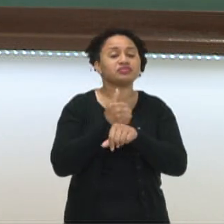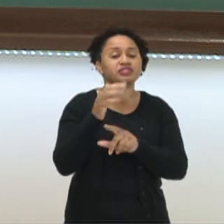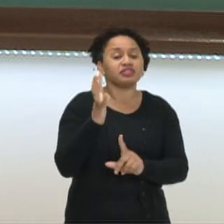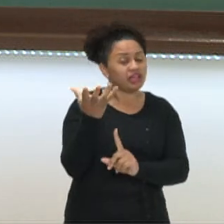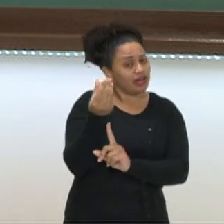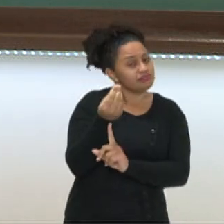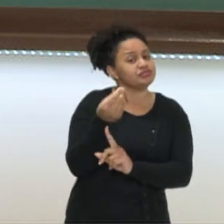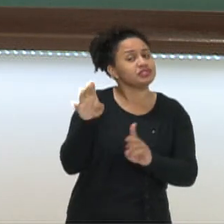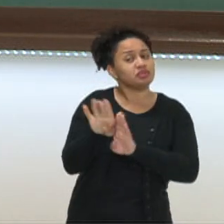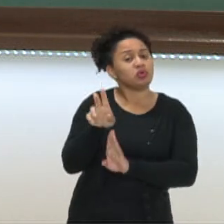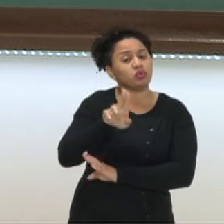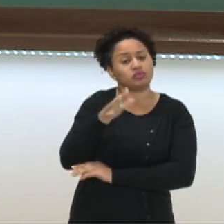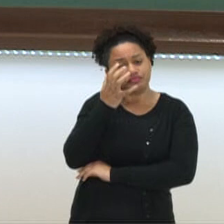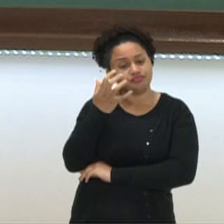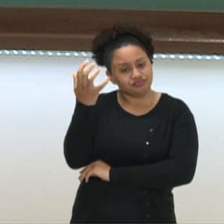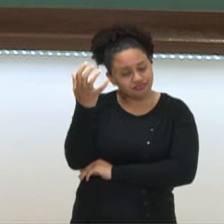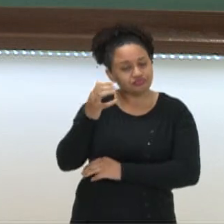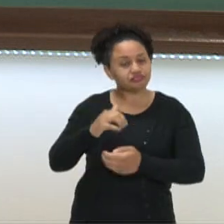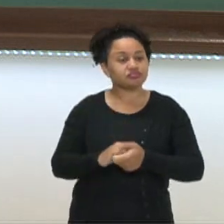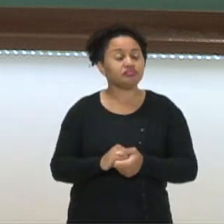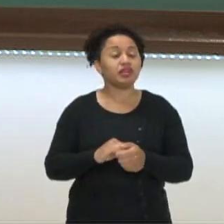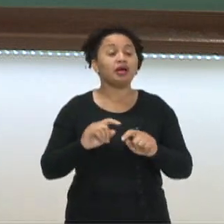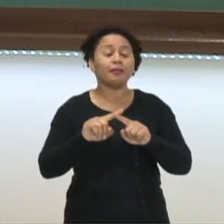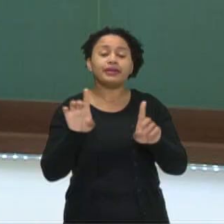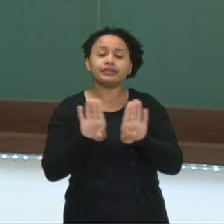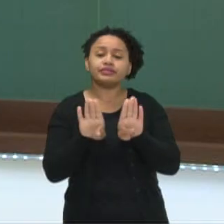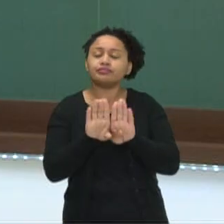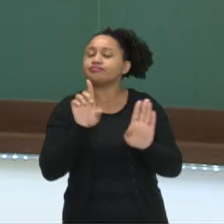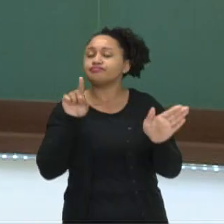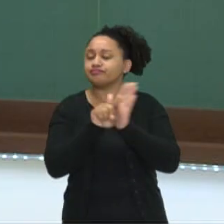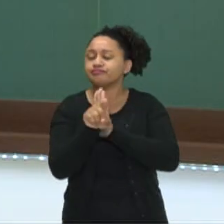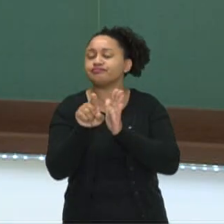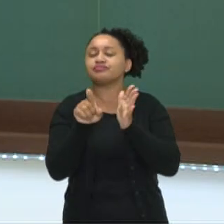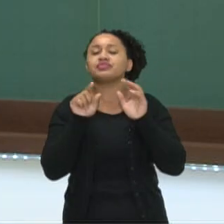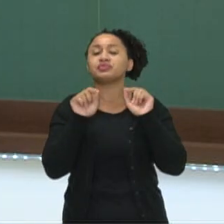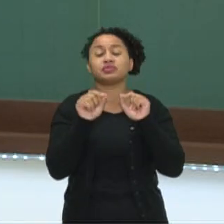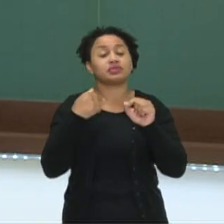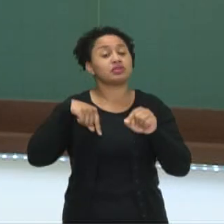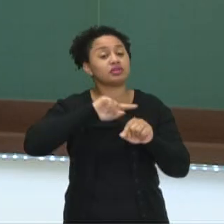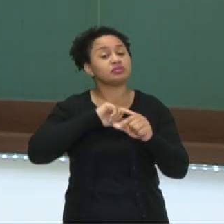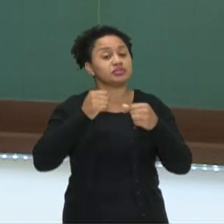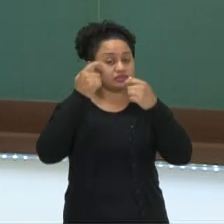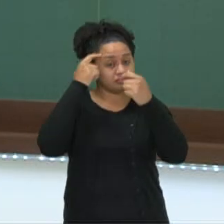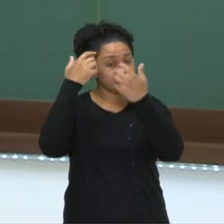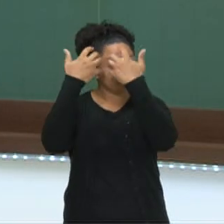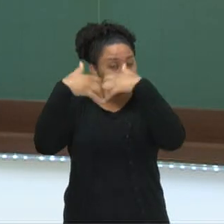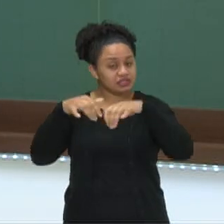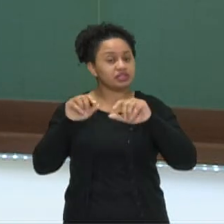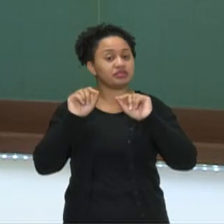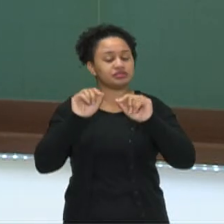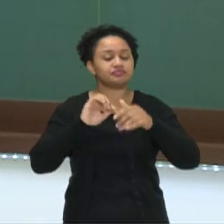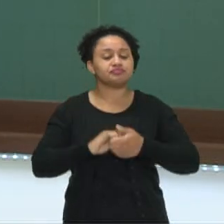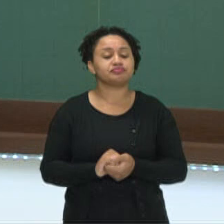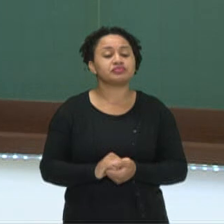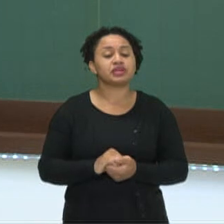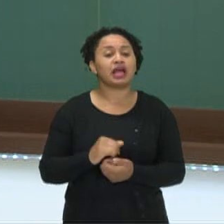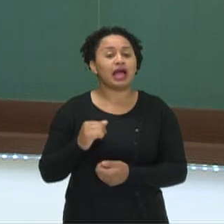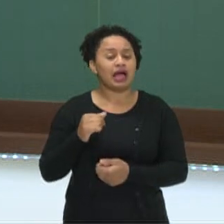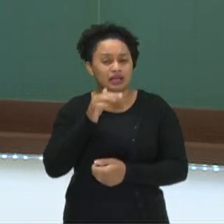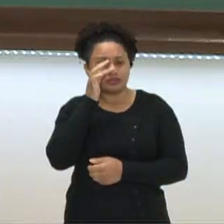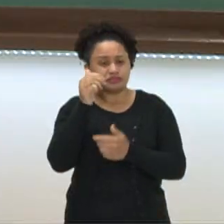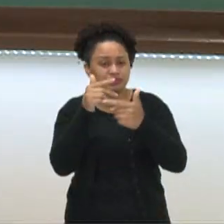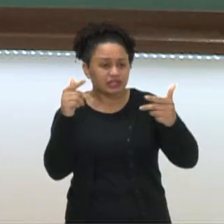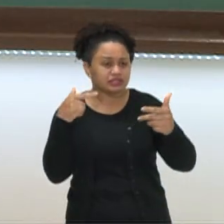uma outra pergunta que eu quero fazer, que nós devemos pensar muito sobre isso. Qual que é a importância das plantas para o